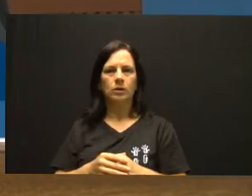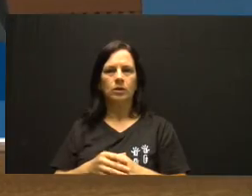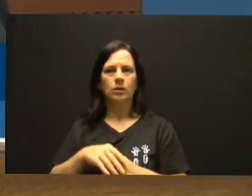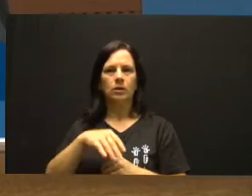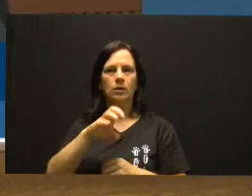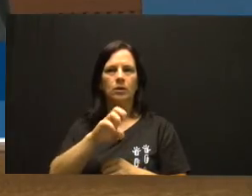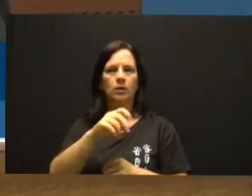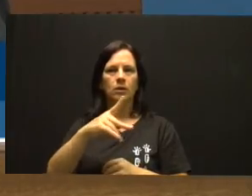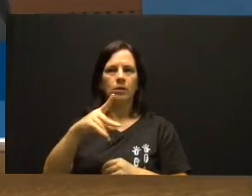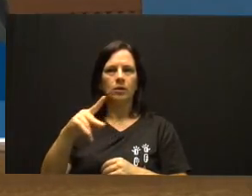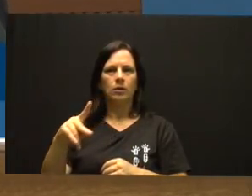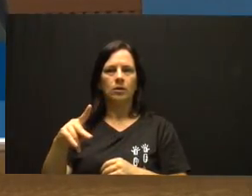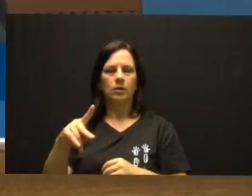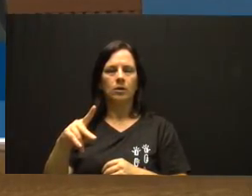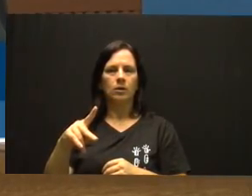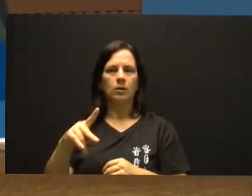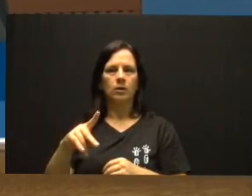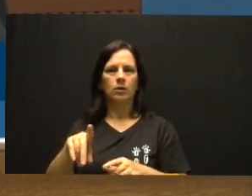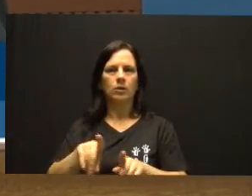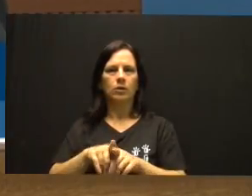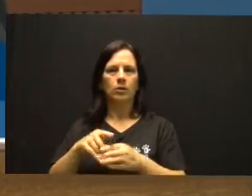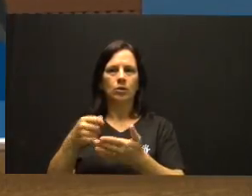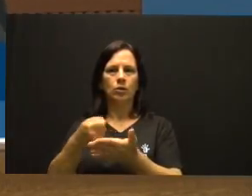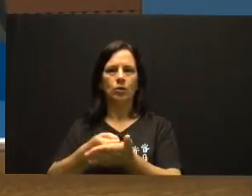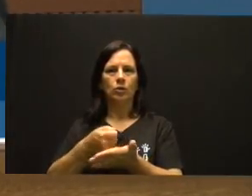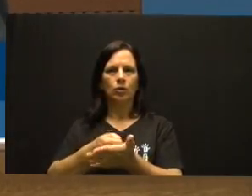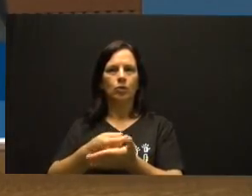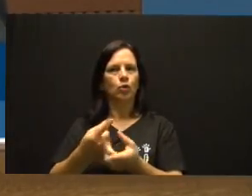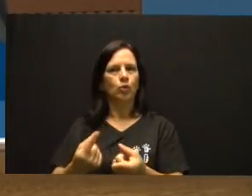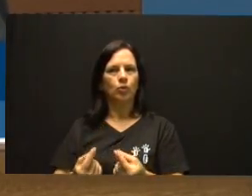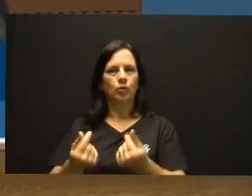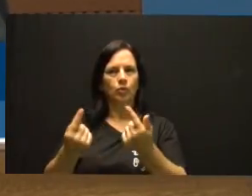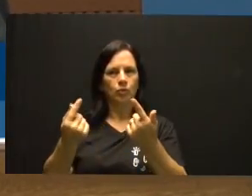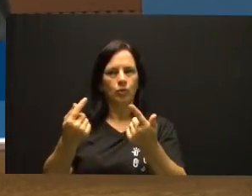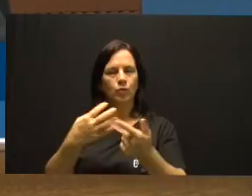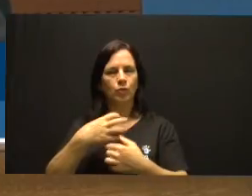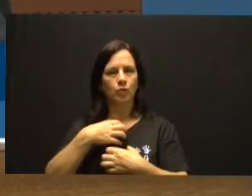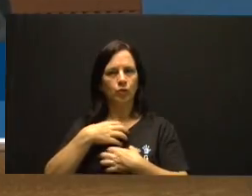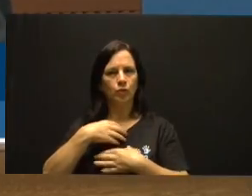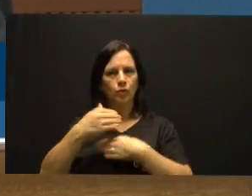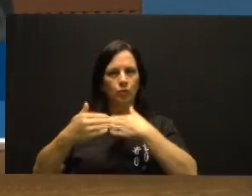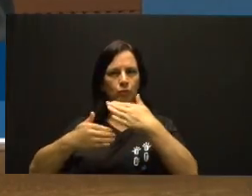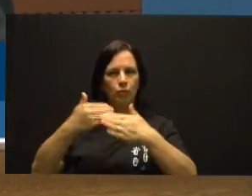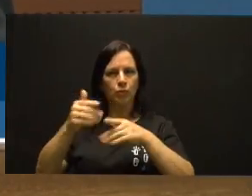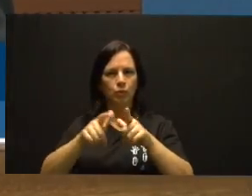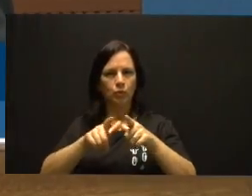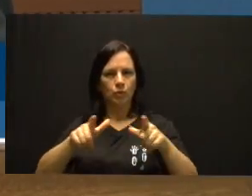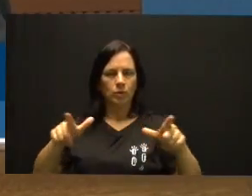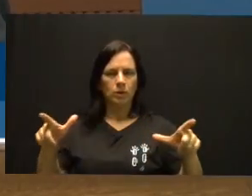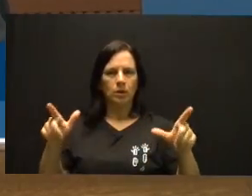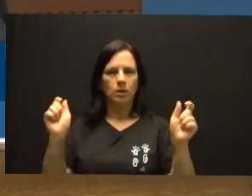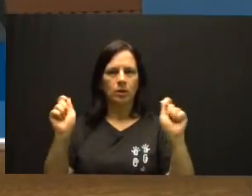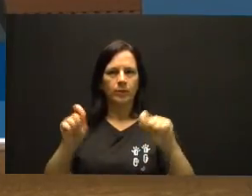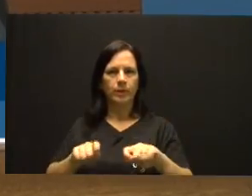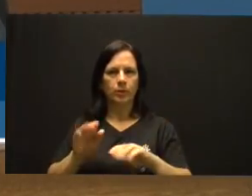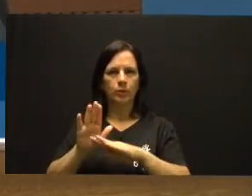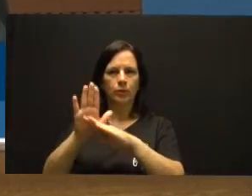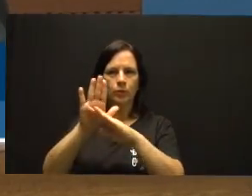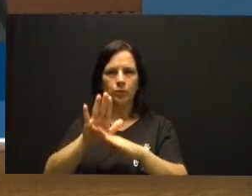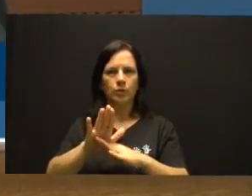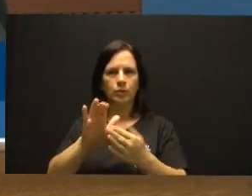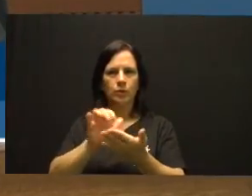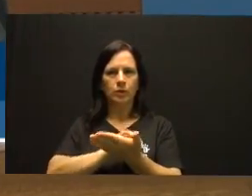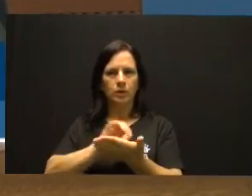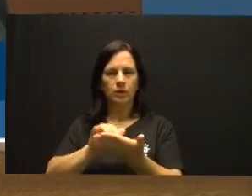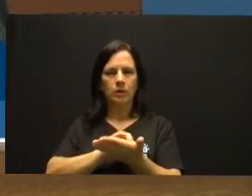EPP, considerada a aplicação de verba municipal e sentido de ampliar e capacitar o atendimento da